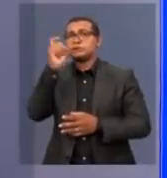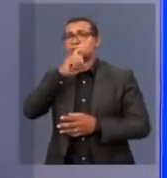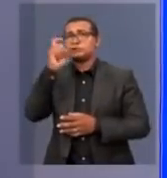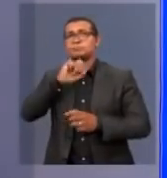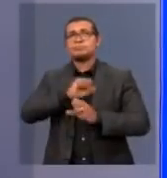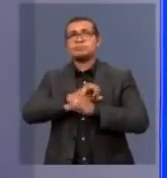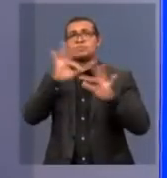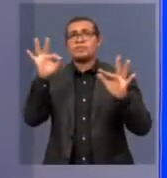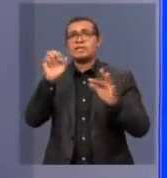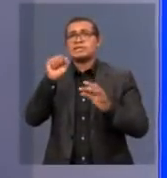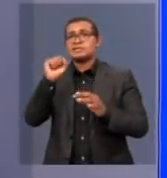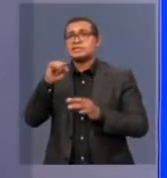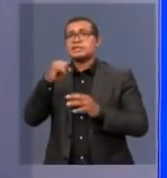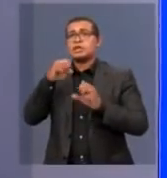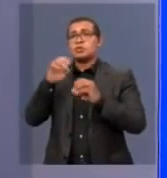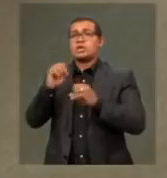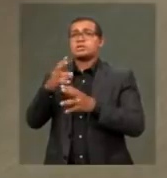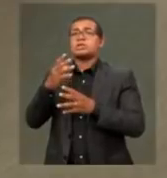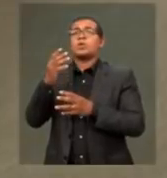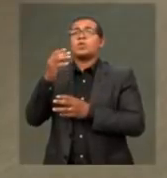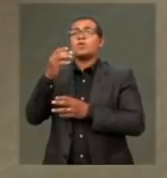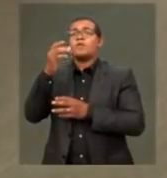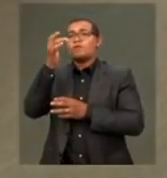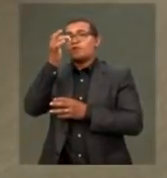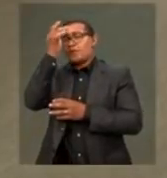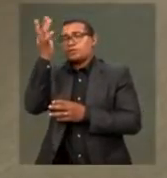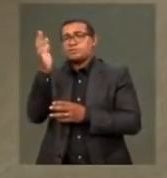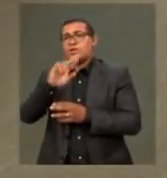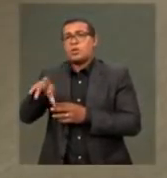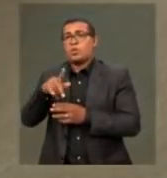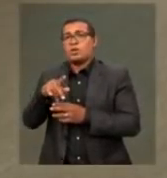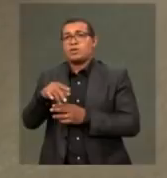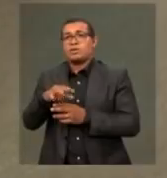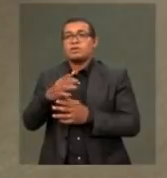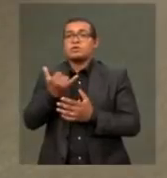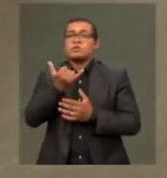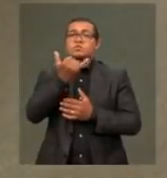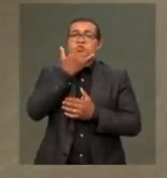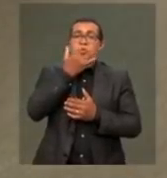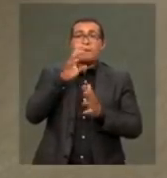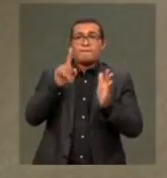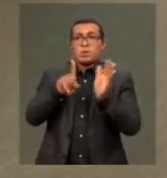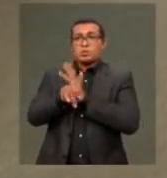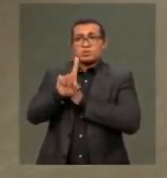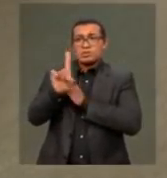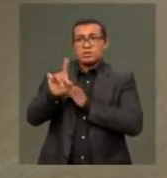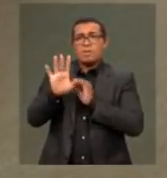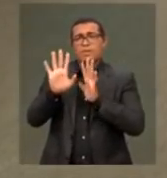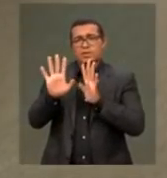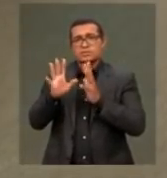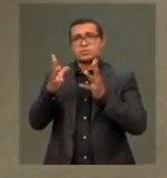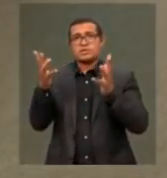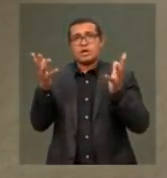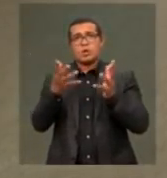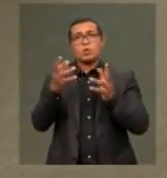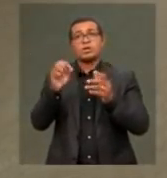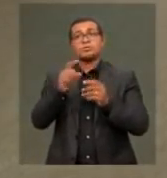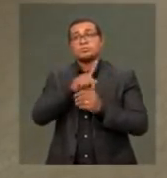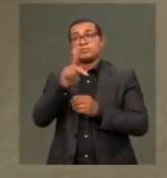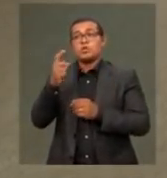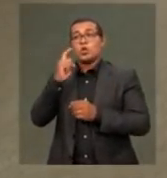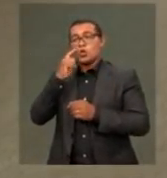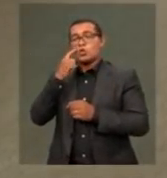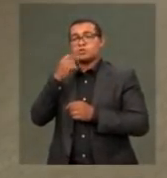educação foi muito boa aqui agora ganhar dinheiro como é falso ajudar seu acabou não fazendo a pergunta mas por favor agora já passo a palavra